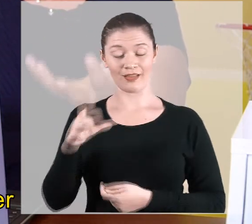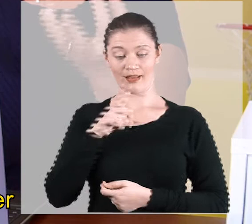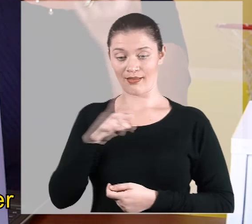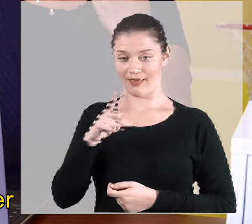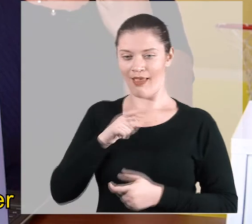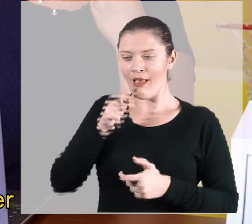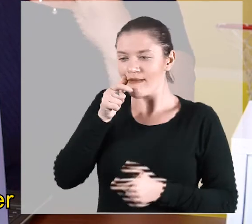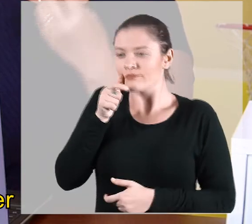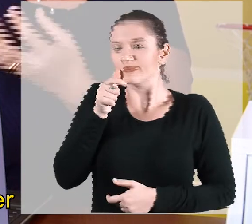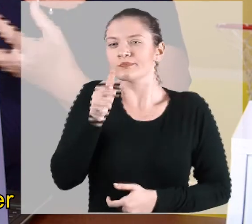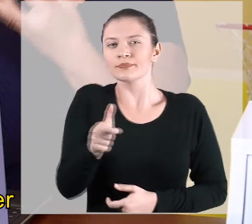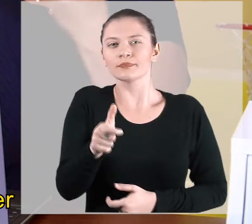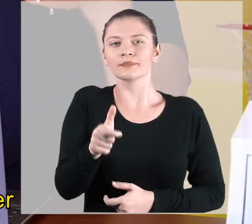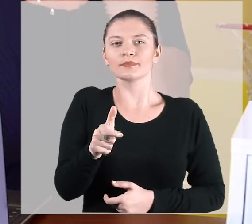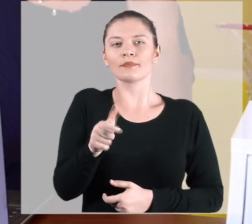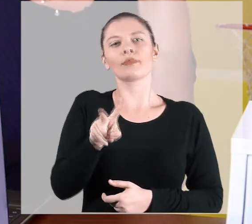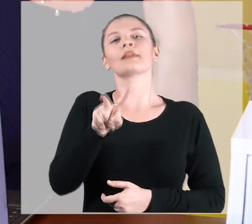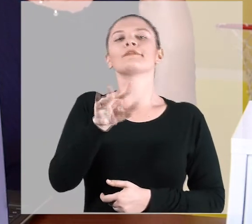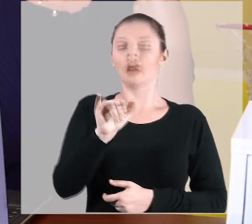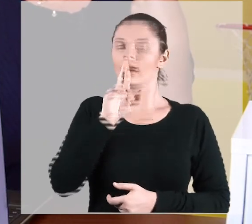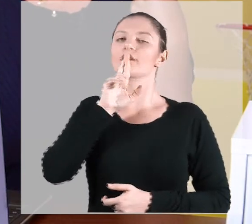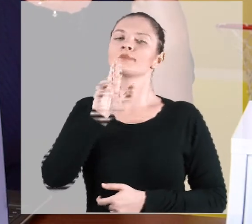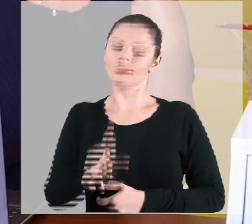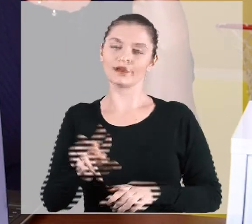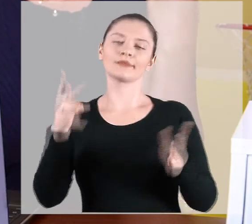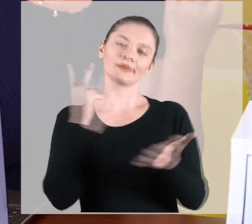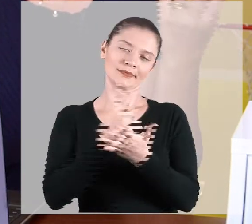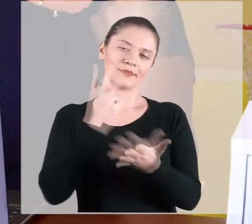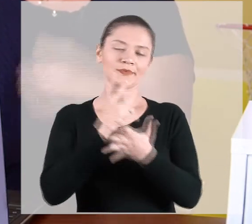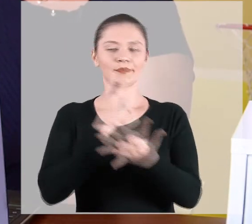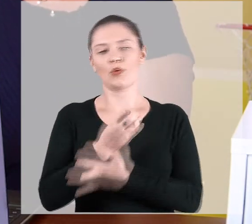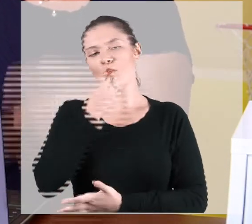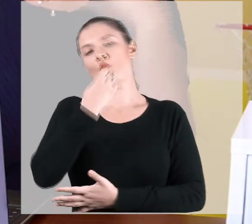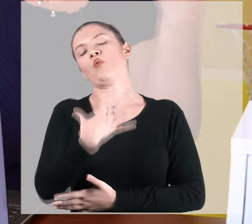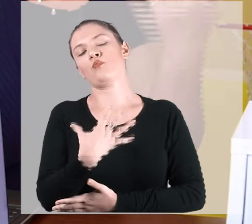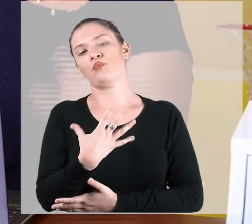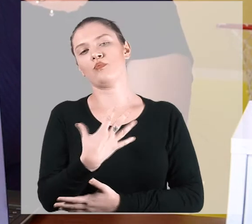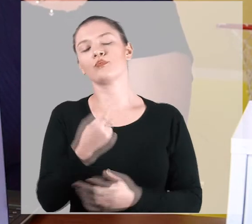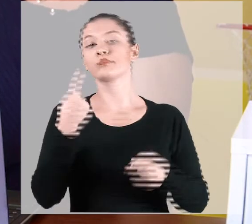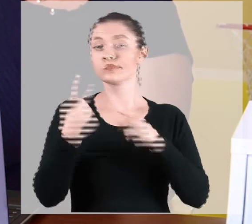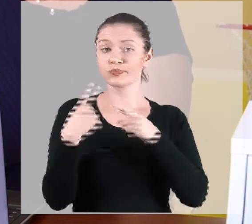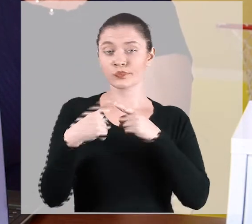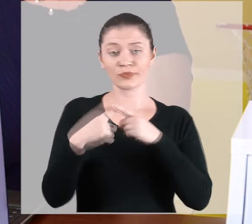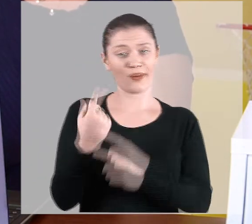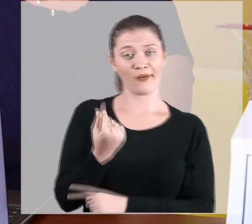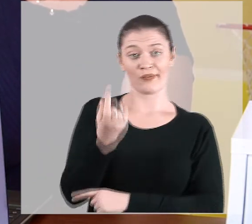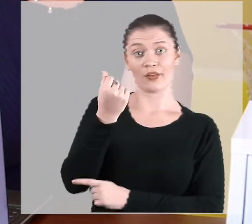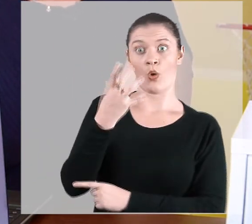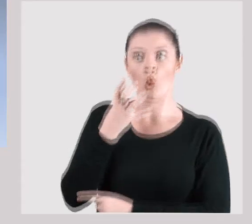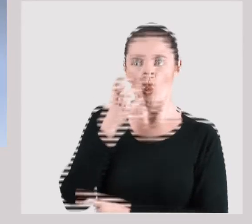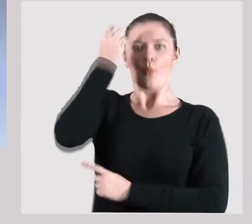uma tendência a ele favorecer os resultados para o lado dele, para, né, em termos financeiros, também ter